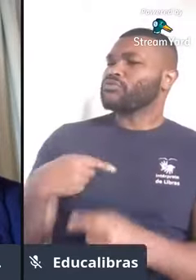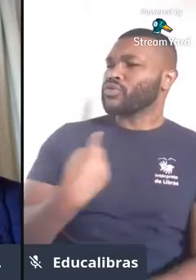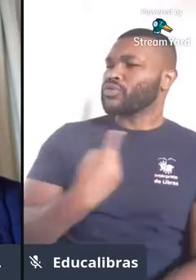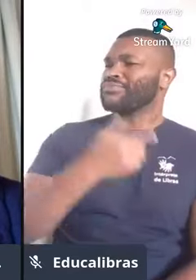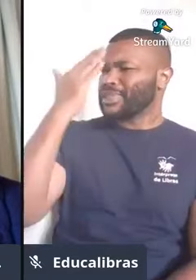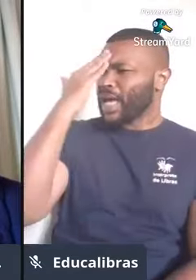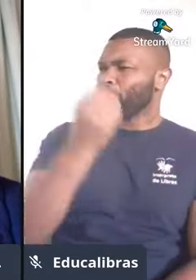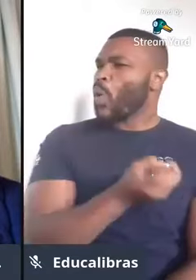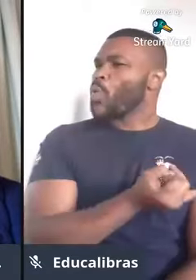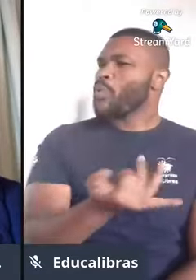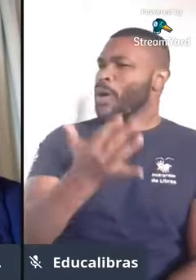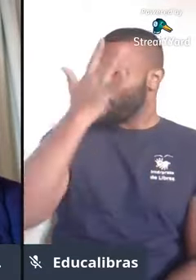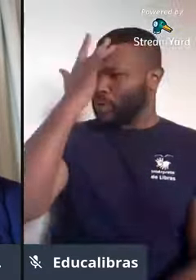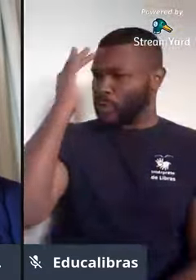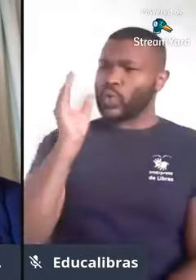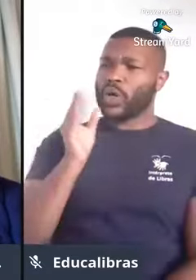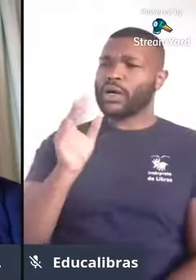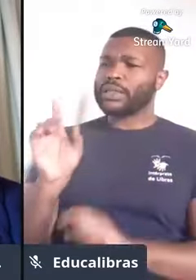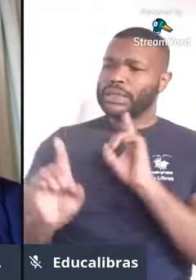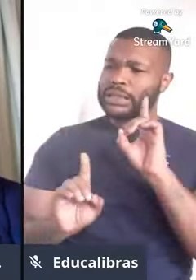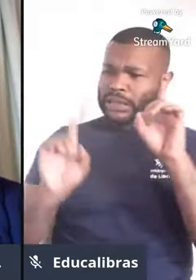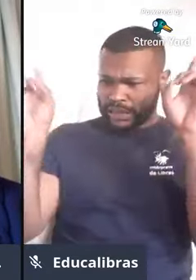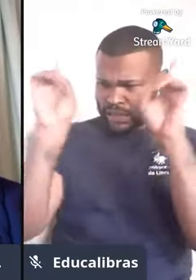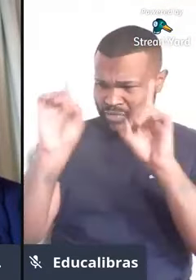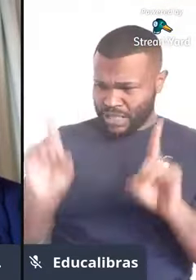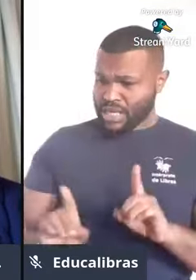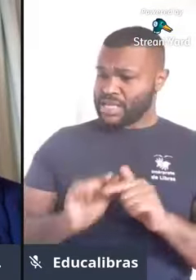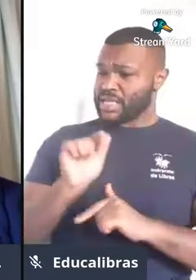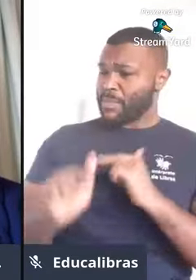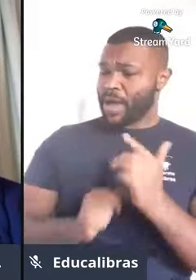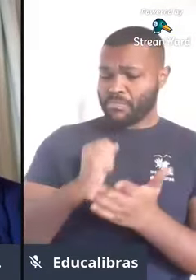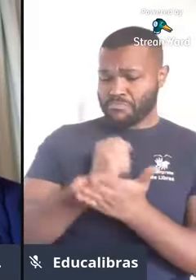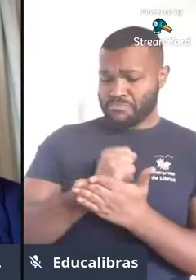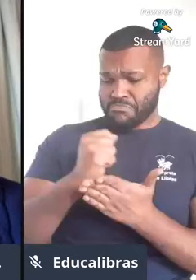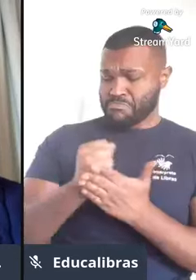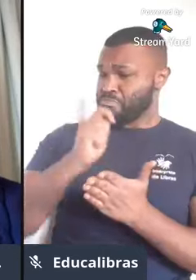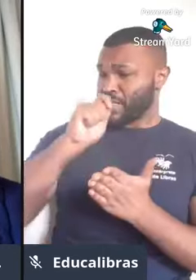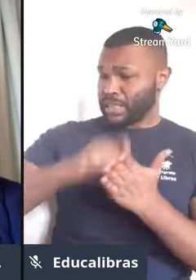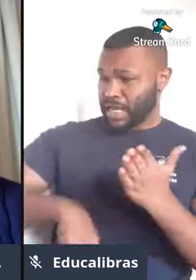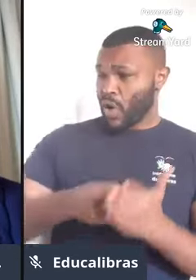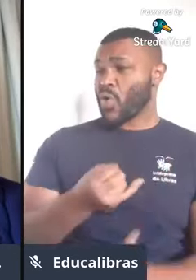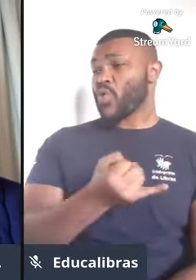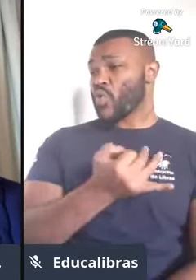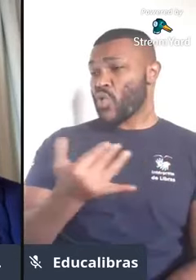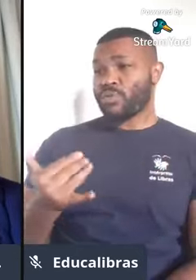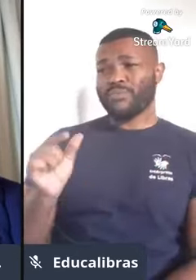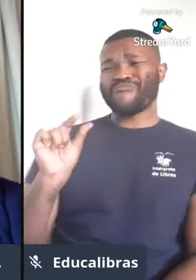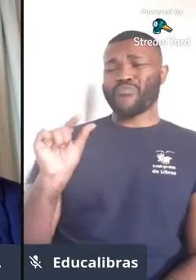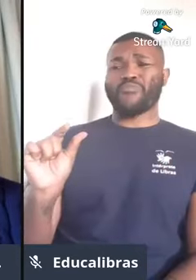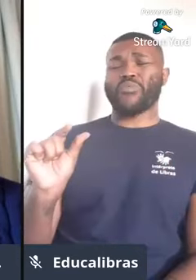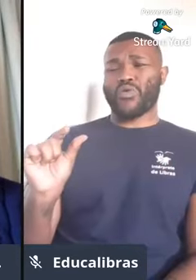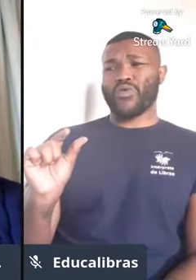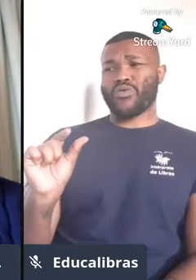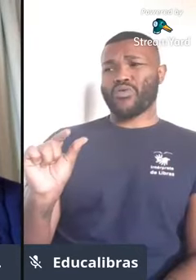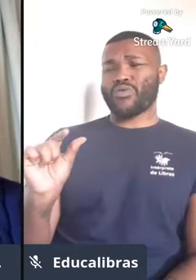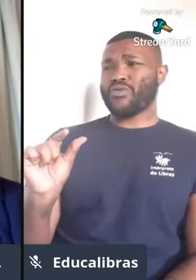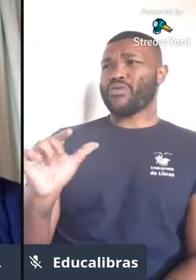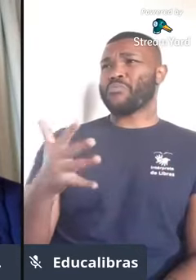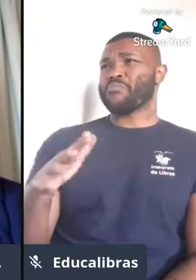com carteira de trabalho, que trabalham com carteira de trabalho, é muito pequeno, menos de, em torno